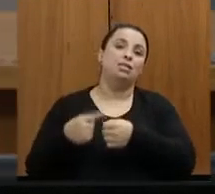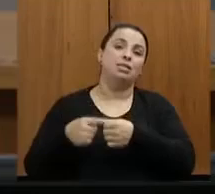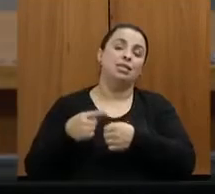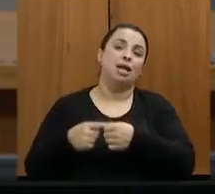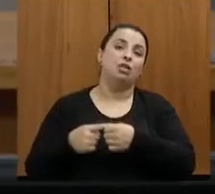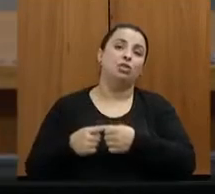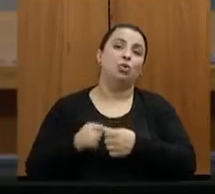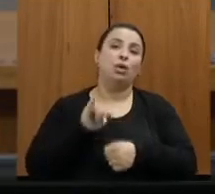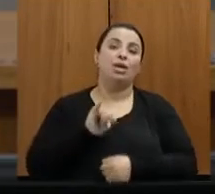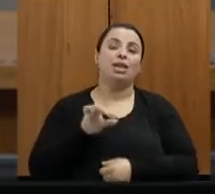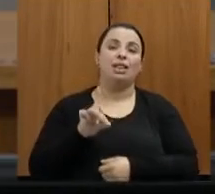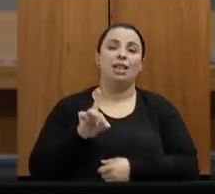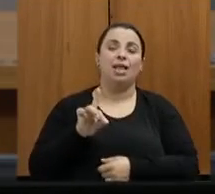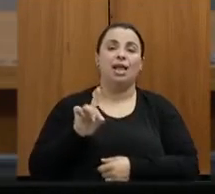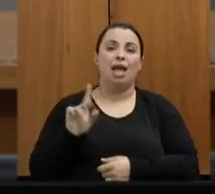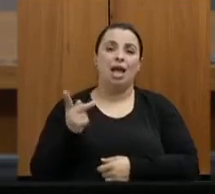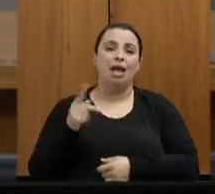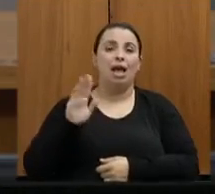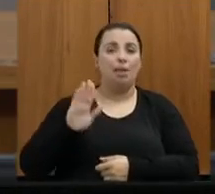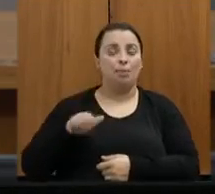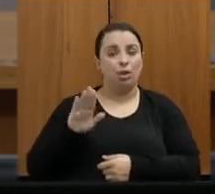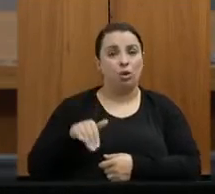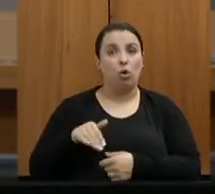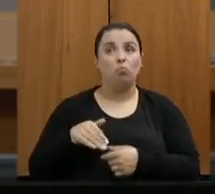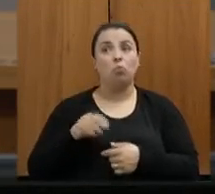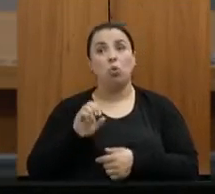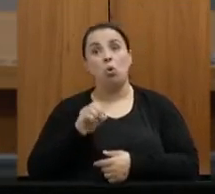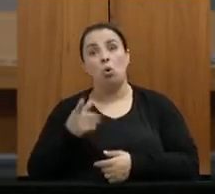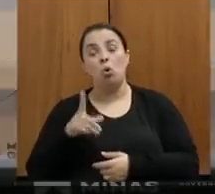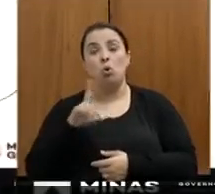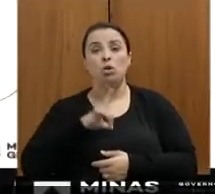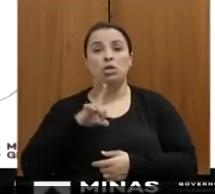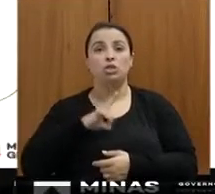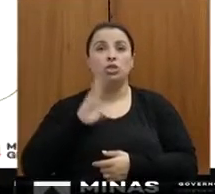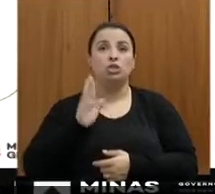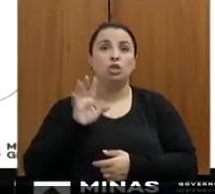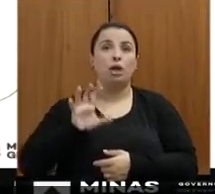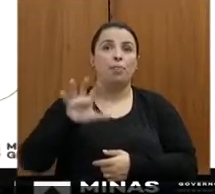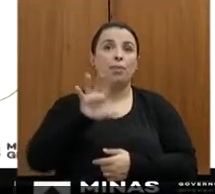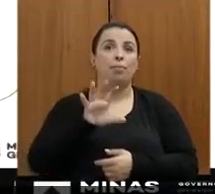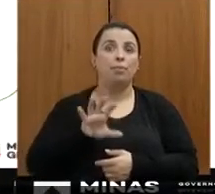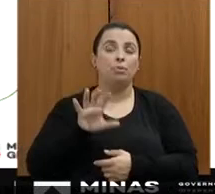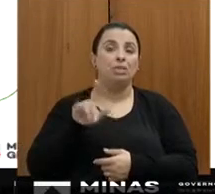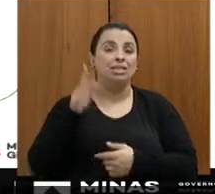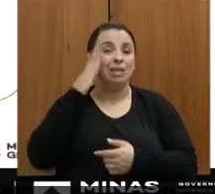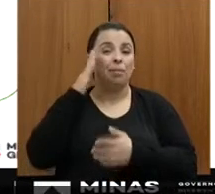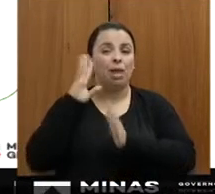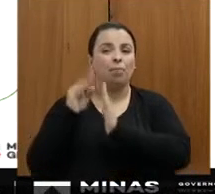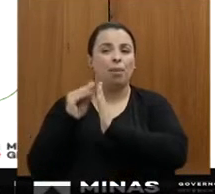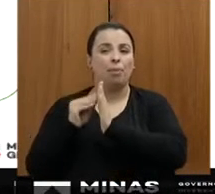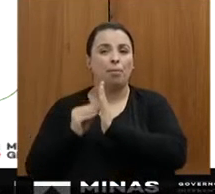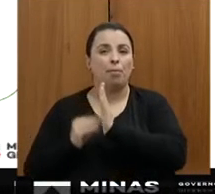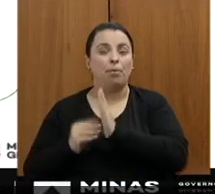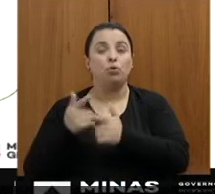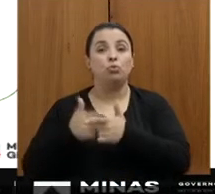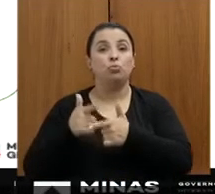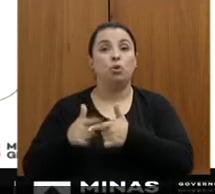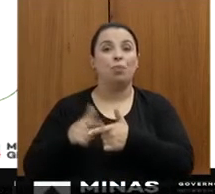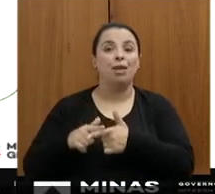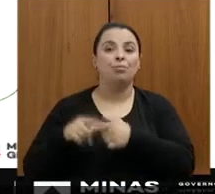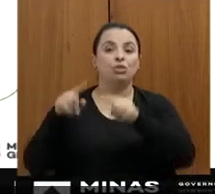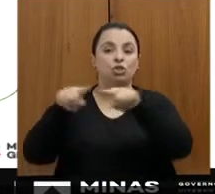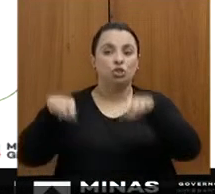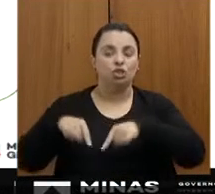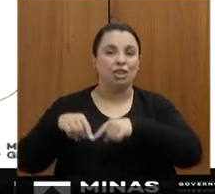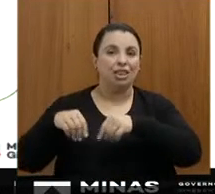e que tinham ali já mapeados os seus problemas fundiários. Então, vamos conseguir